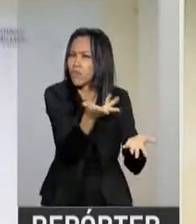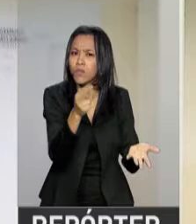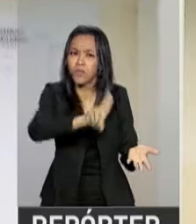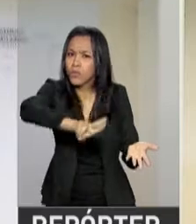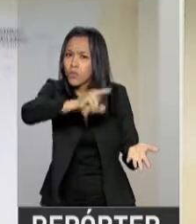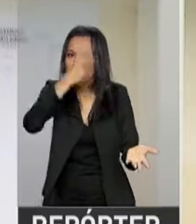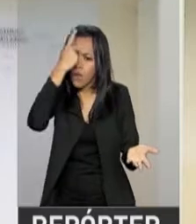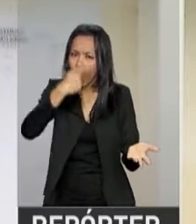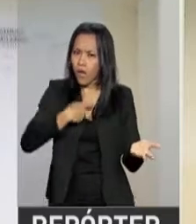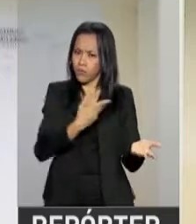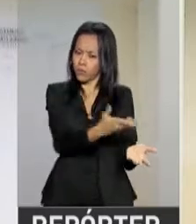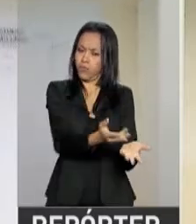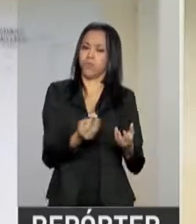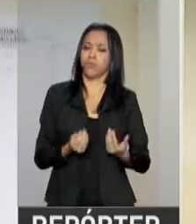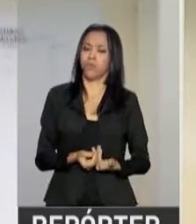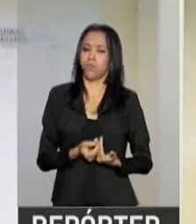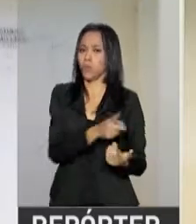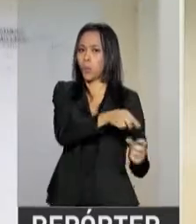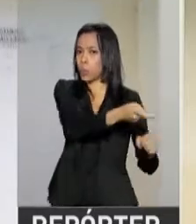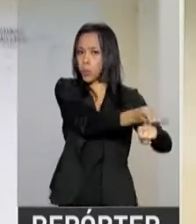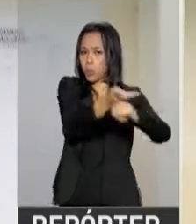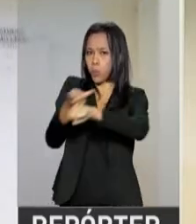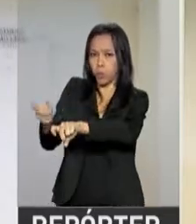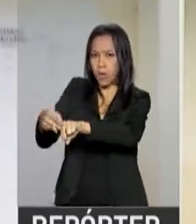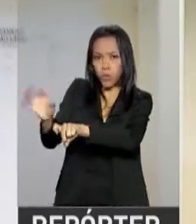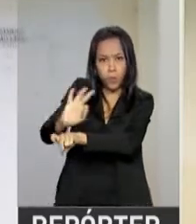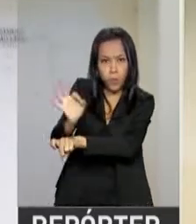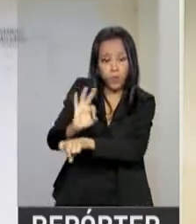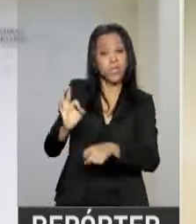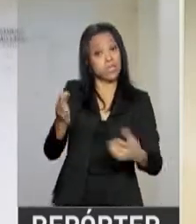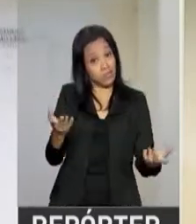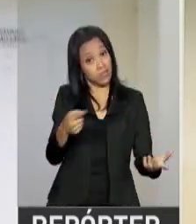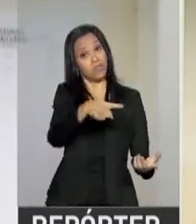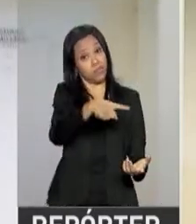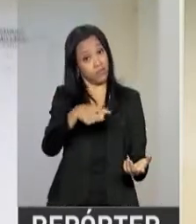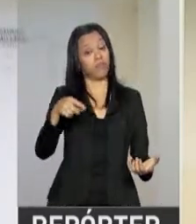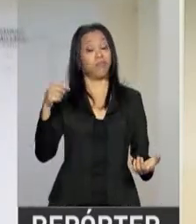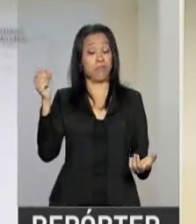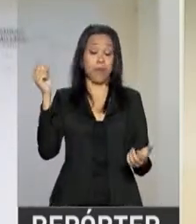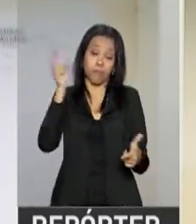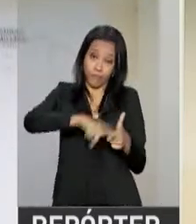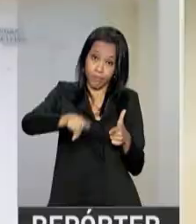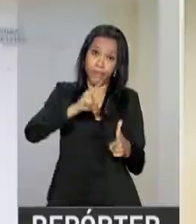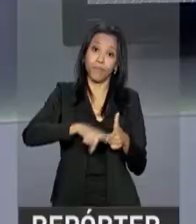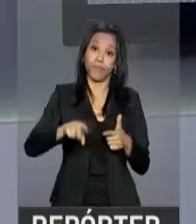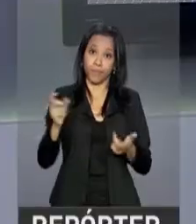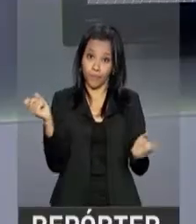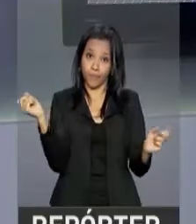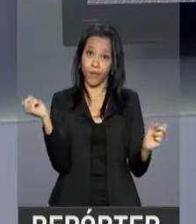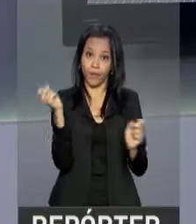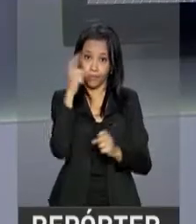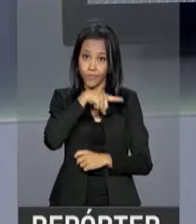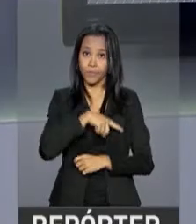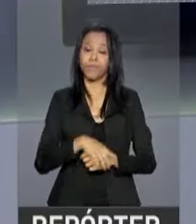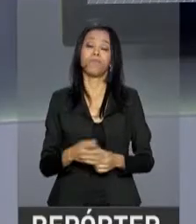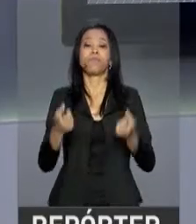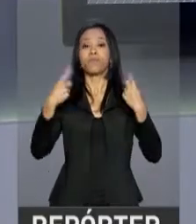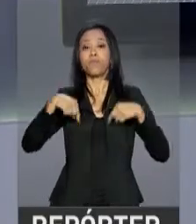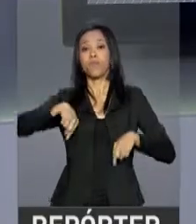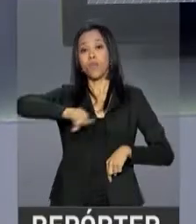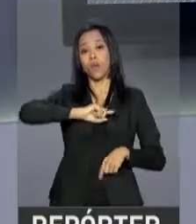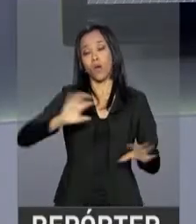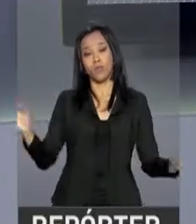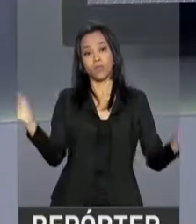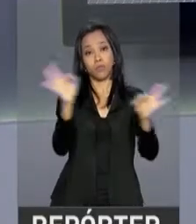uso racional do antibiótico eliano e isso também vai contribuir para a resistência bacteriana nós ficamos por